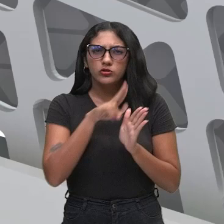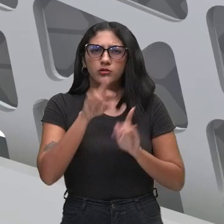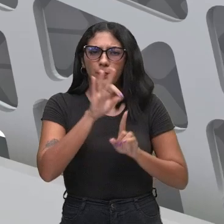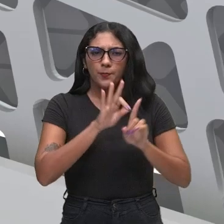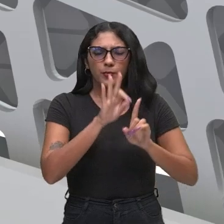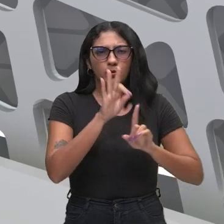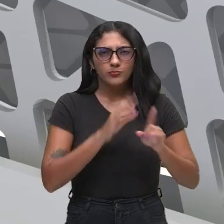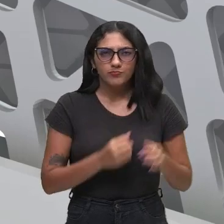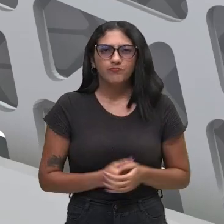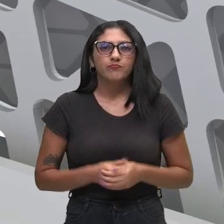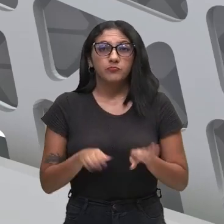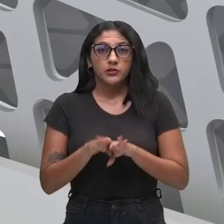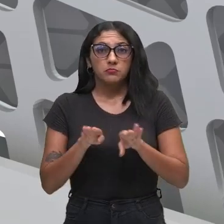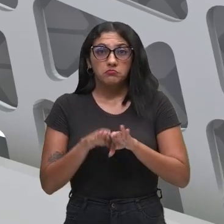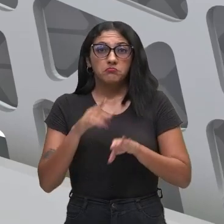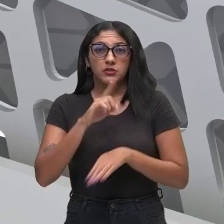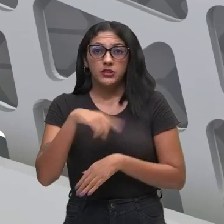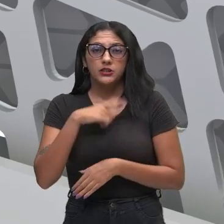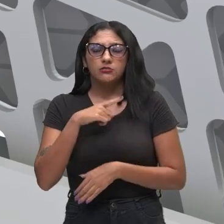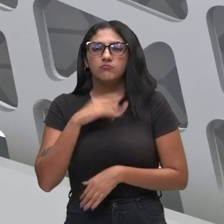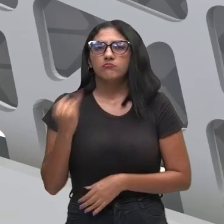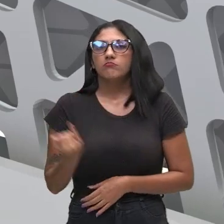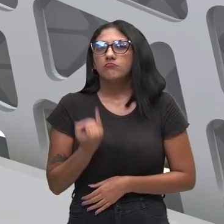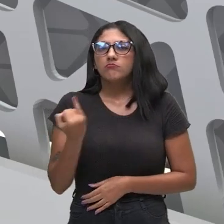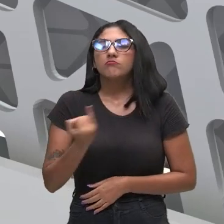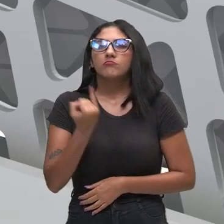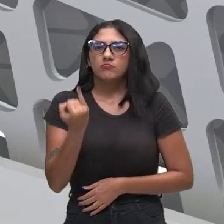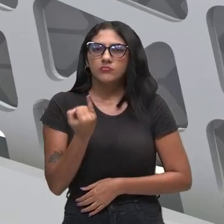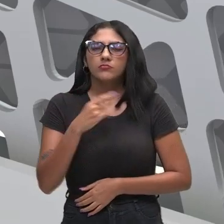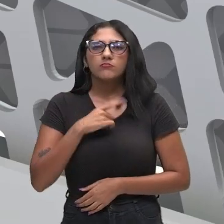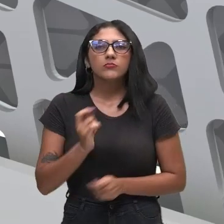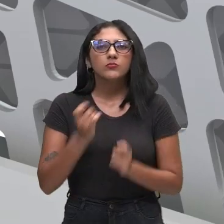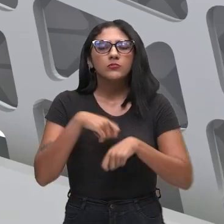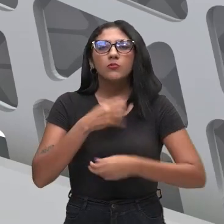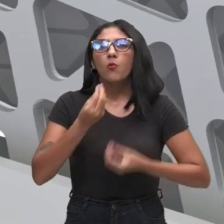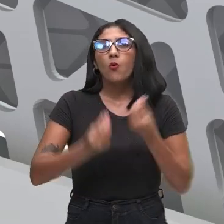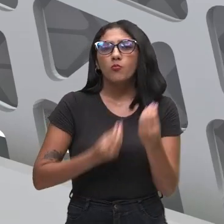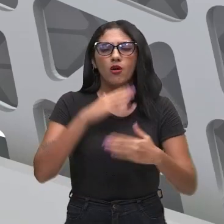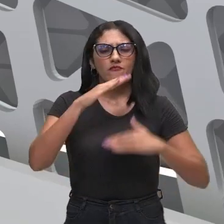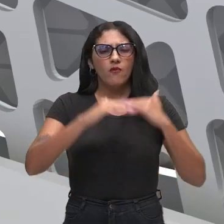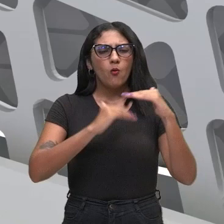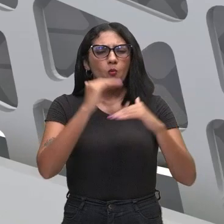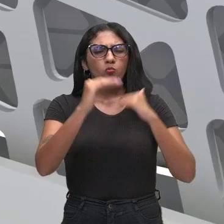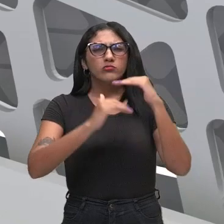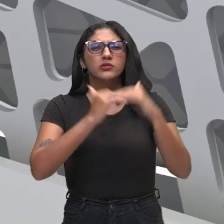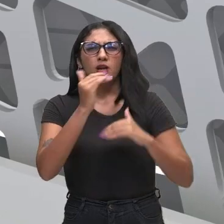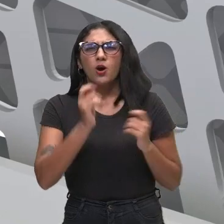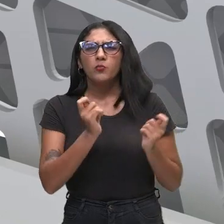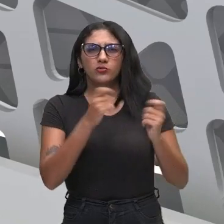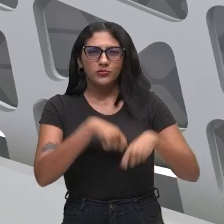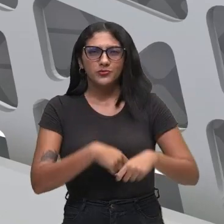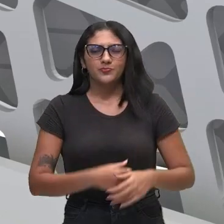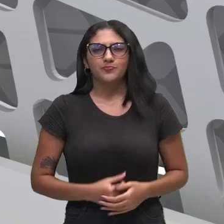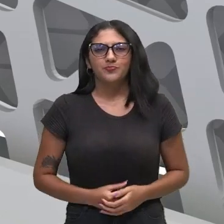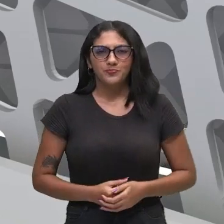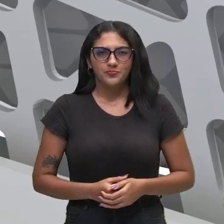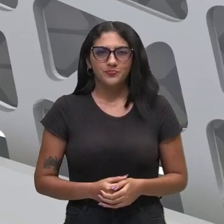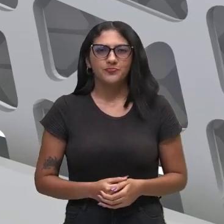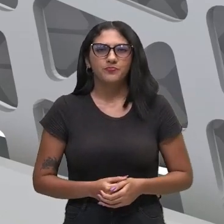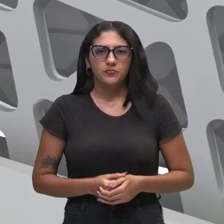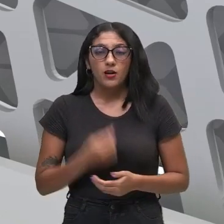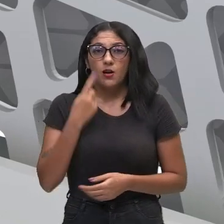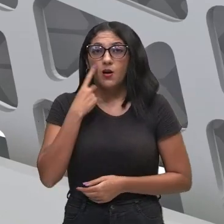isso foi importante para que essas máquinas evoluíssem, né? Então, vejam aí que